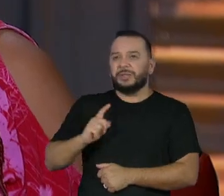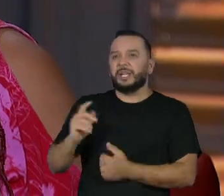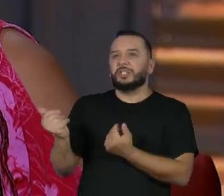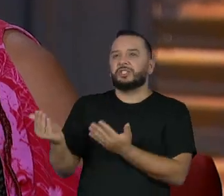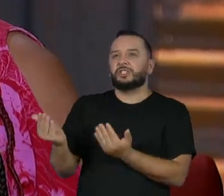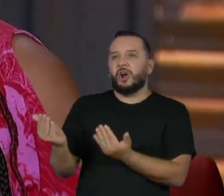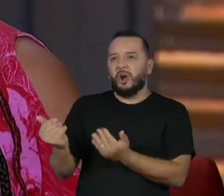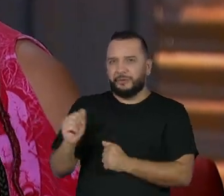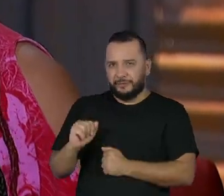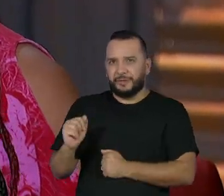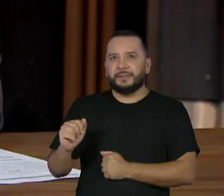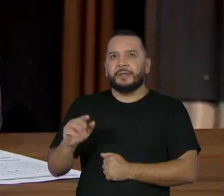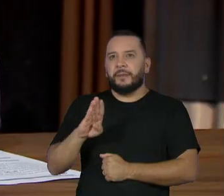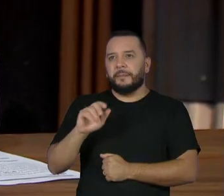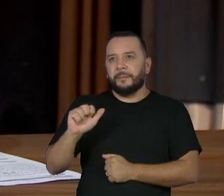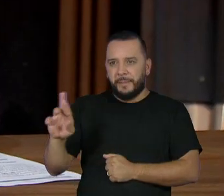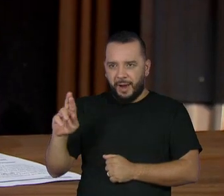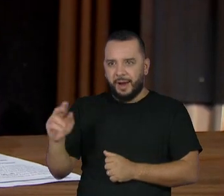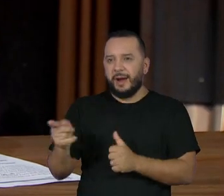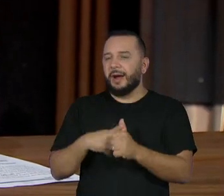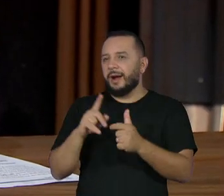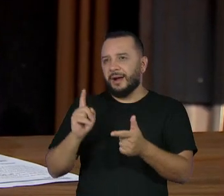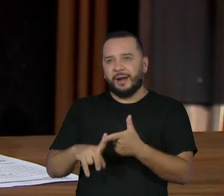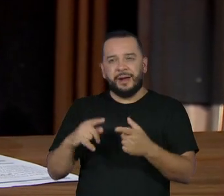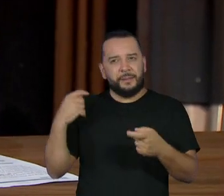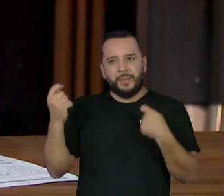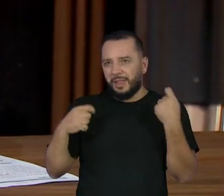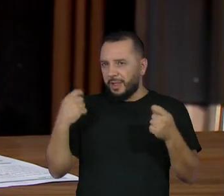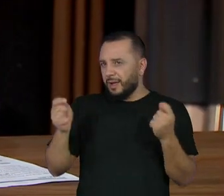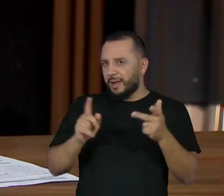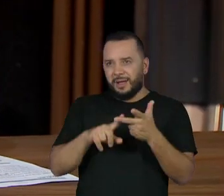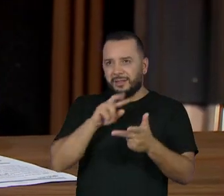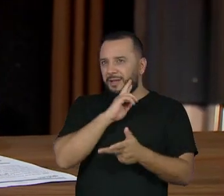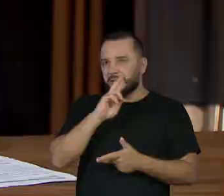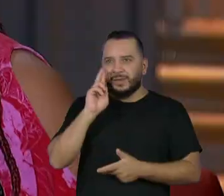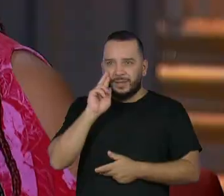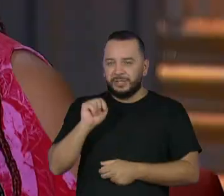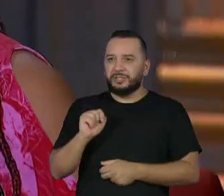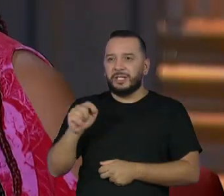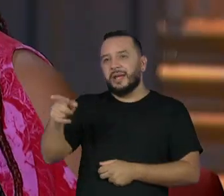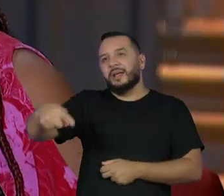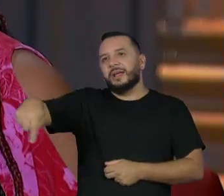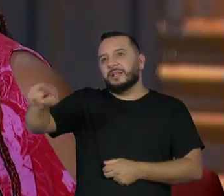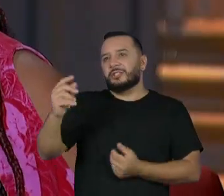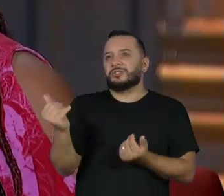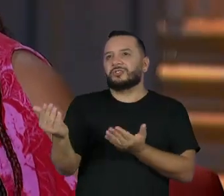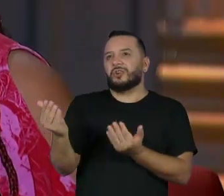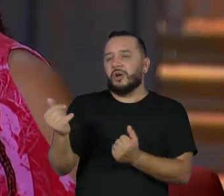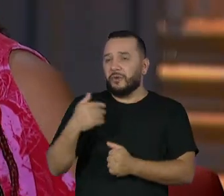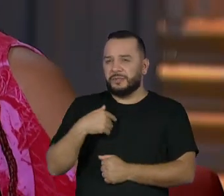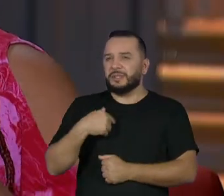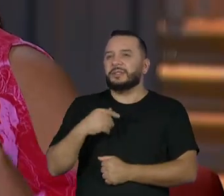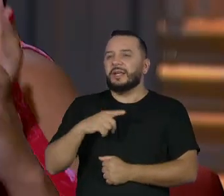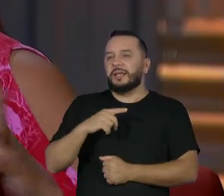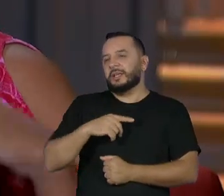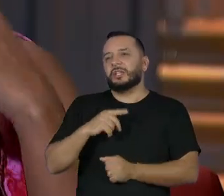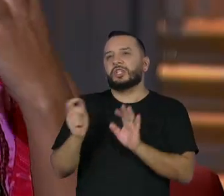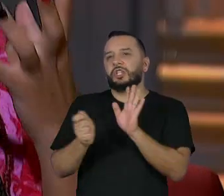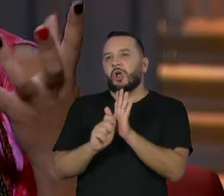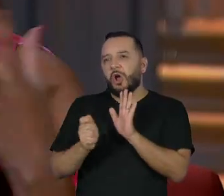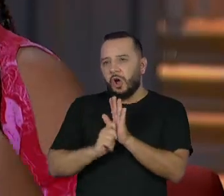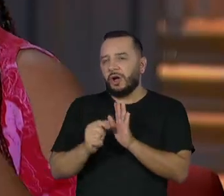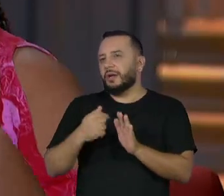jovens, seja num bar, num restaurante, numa balada, esses jovens estando usando droga, seja ela qual for,